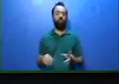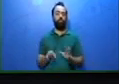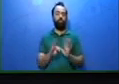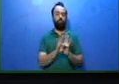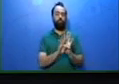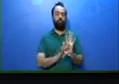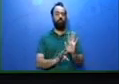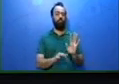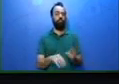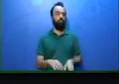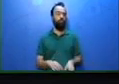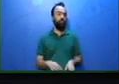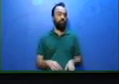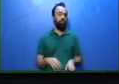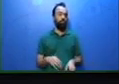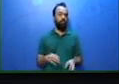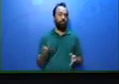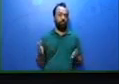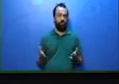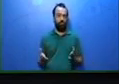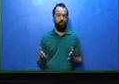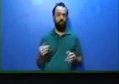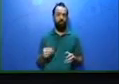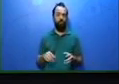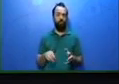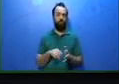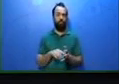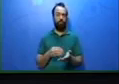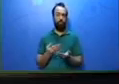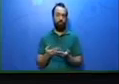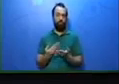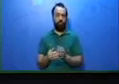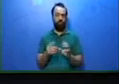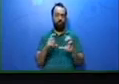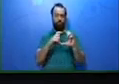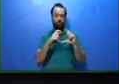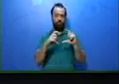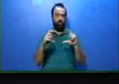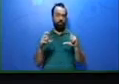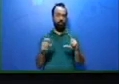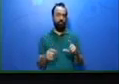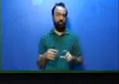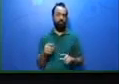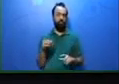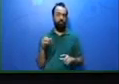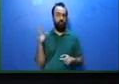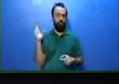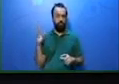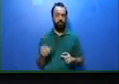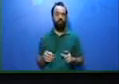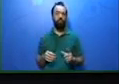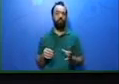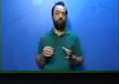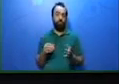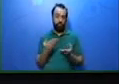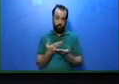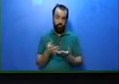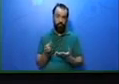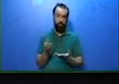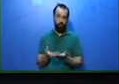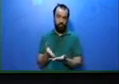vimos vários e hoje nós vamos entrar nas tirinhas. O trabalho com tirinhas em interpretação